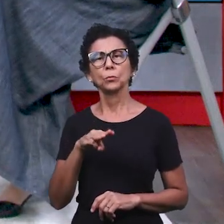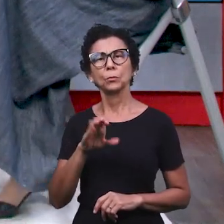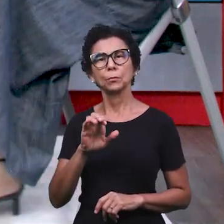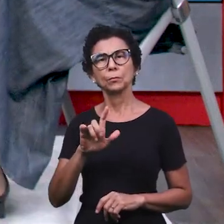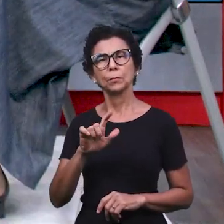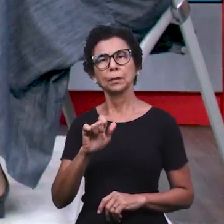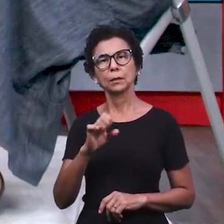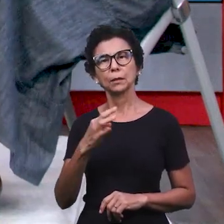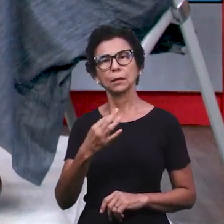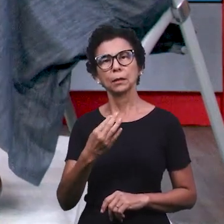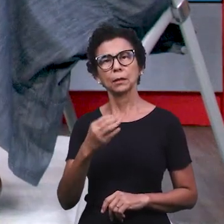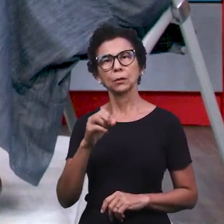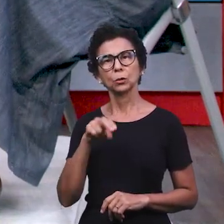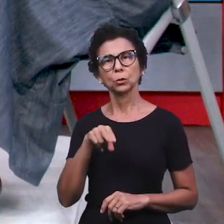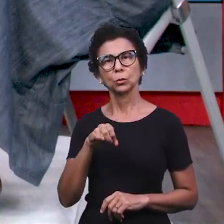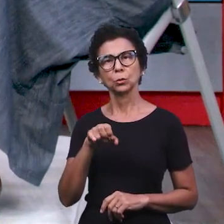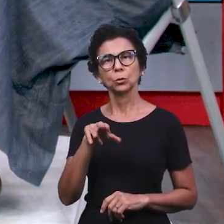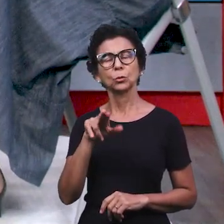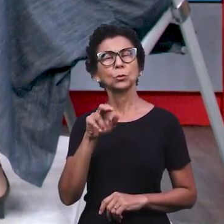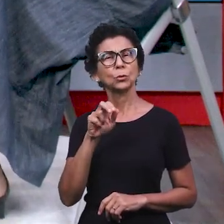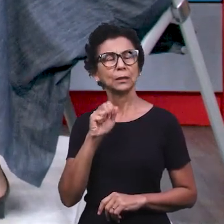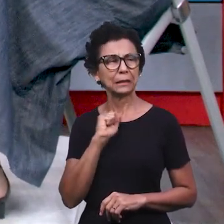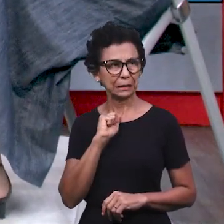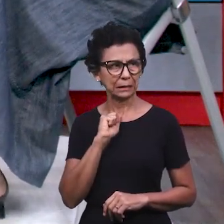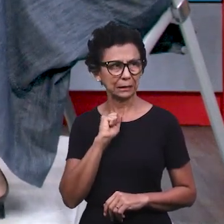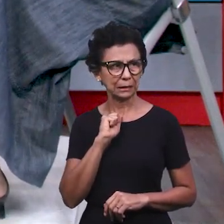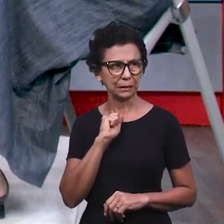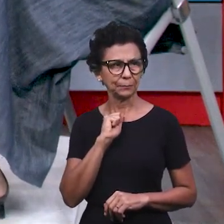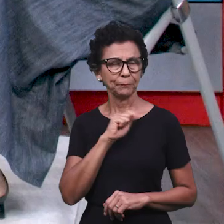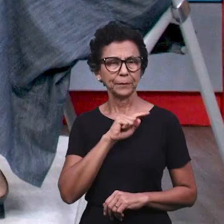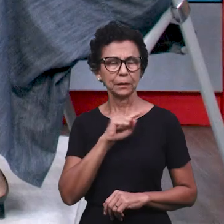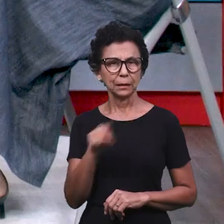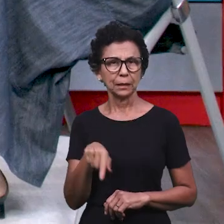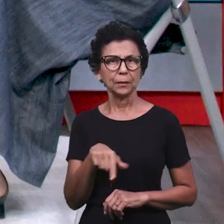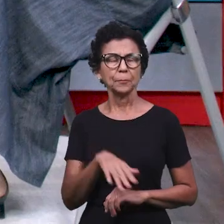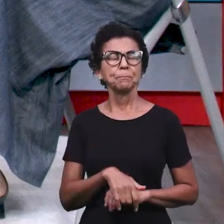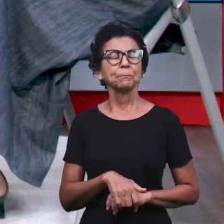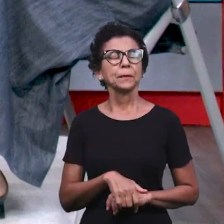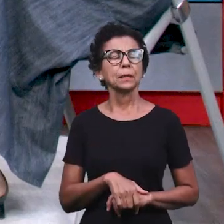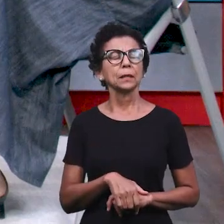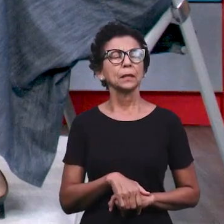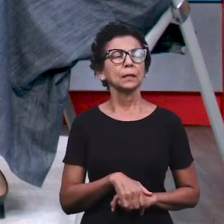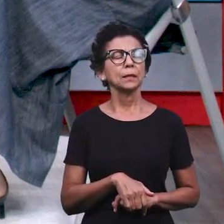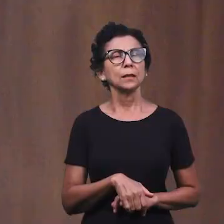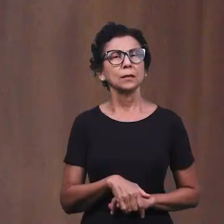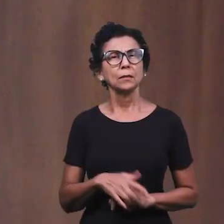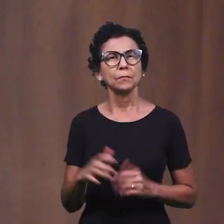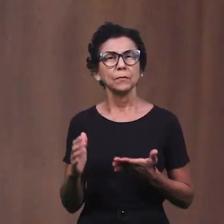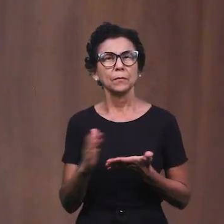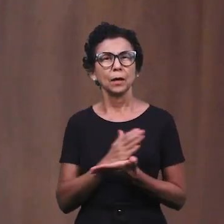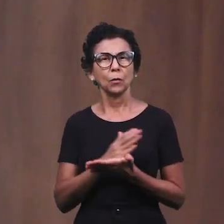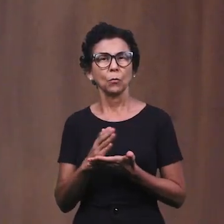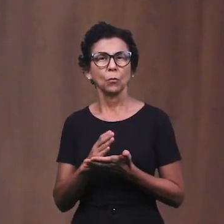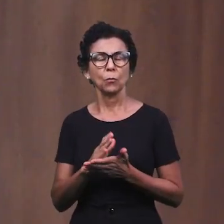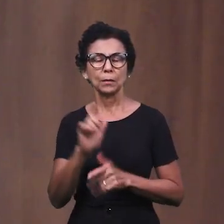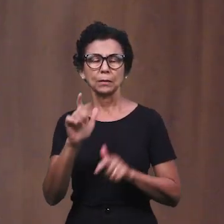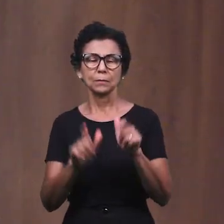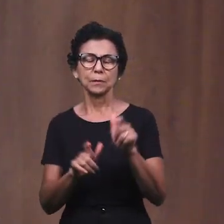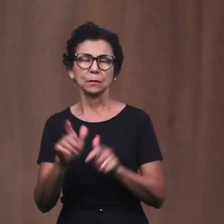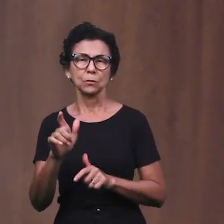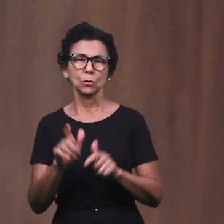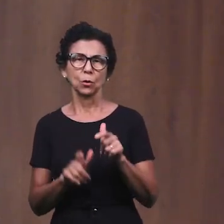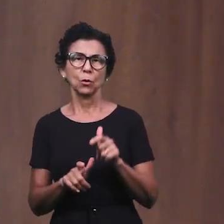Uhum, e esse é uma substância que é vendida nas farmácias também, sim. que algumas pessoas têm usado a melatonina